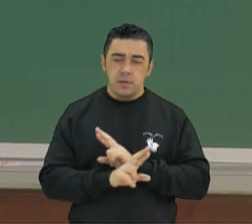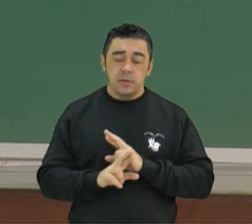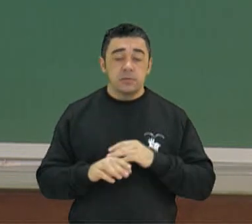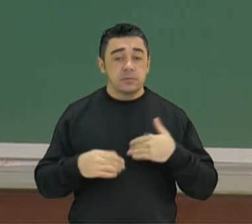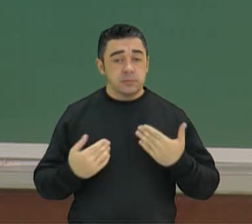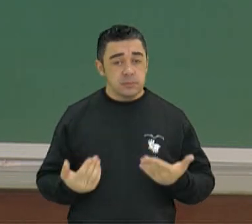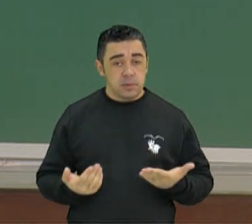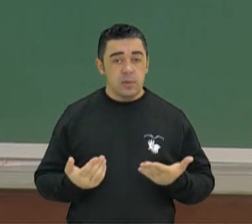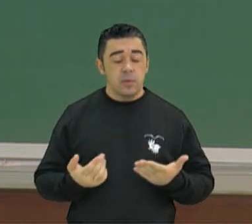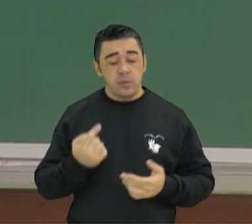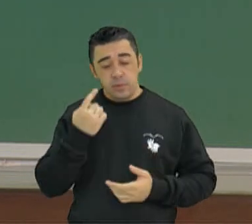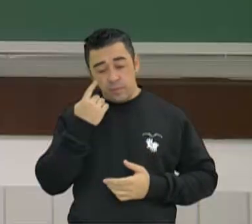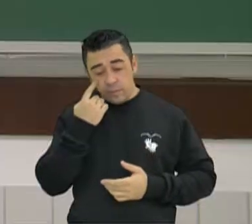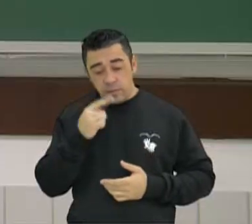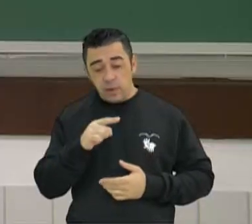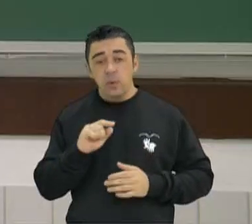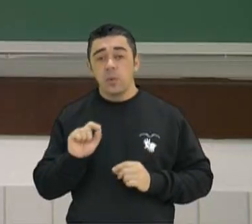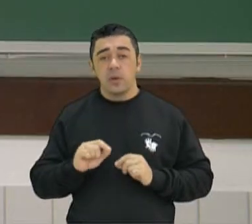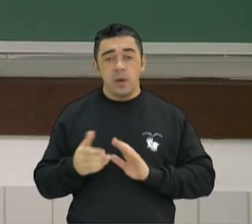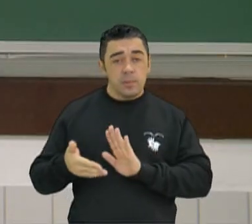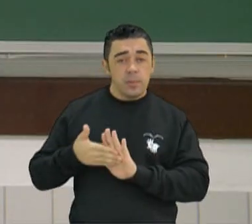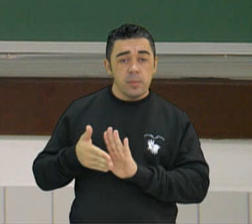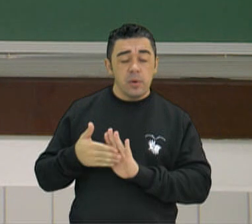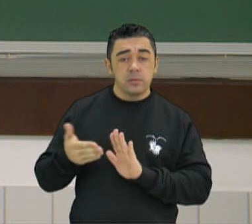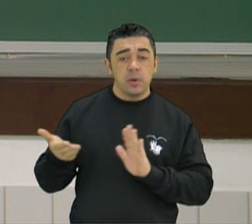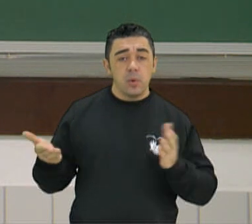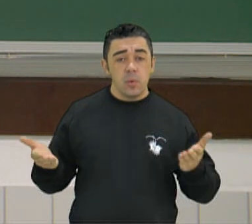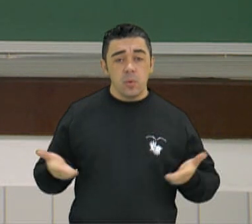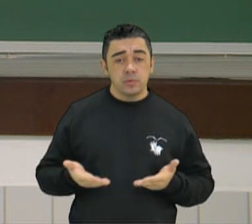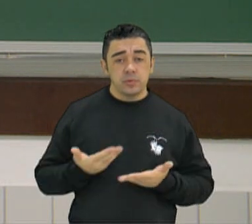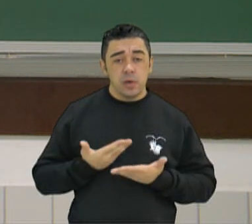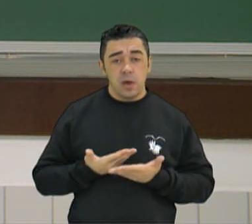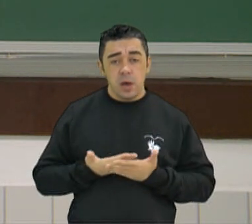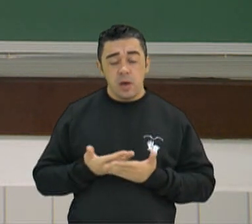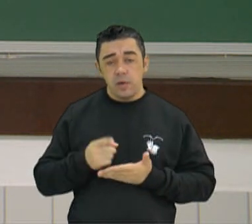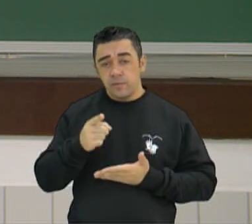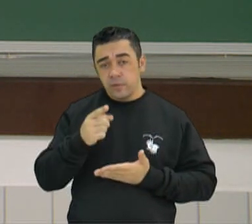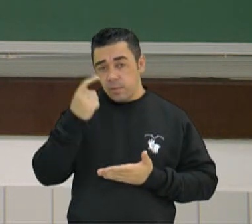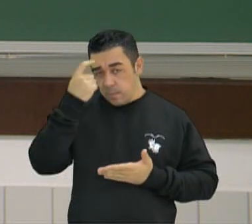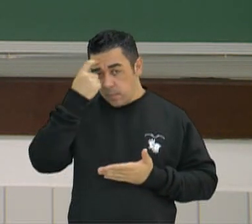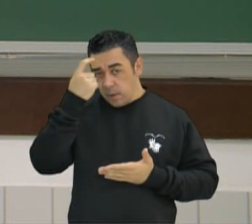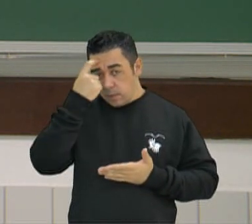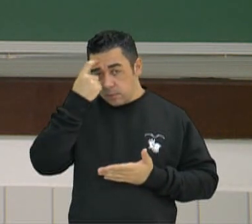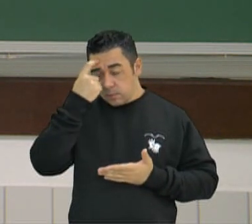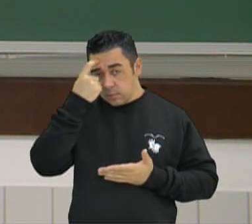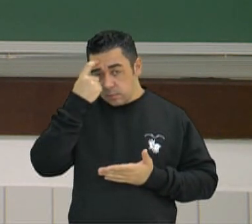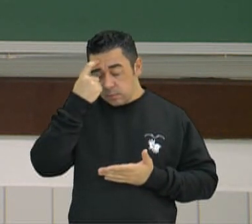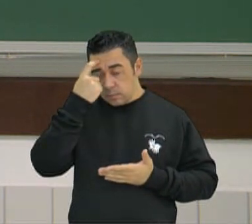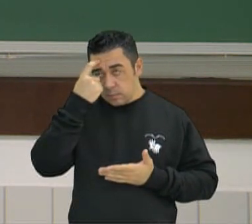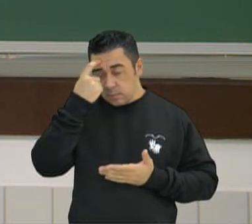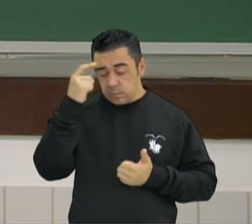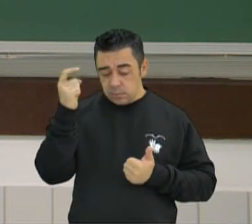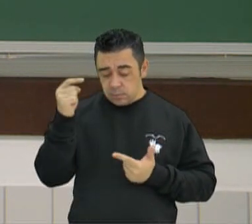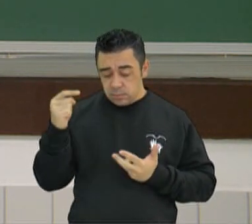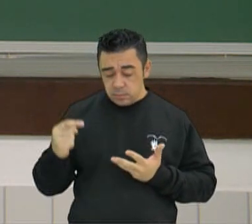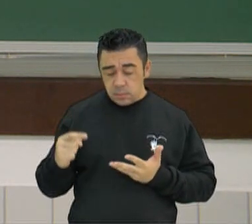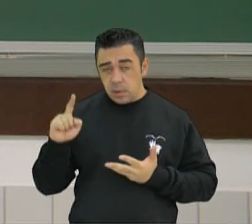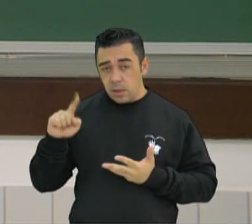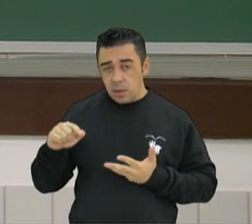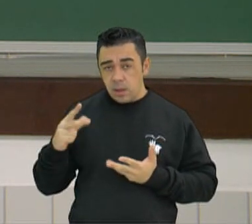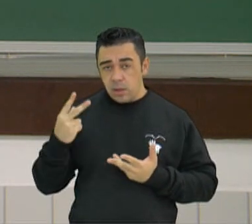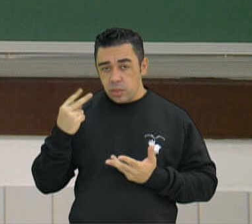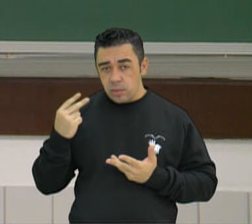desses elementos, a proposta da aula é que você pense sobre isso, sobre tudo aquilo que é colocado como normal, aquilo